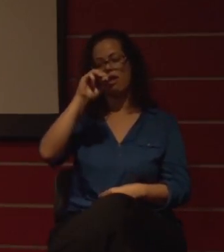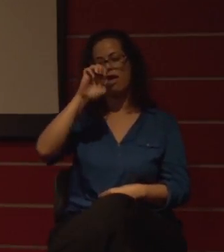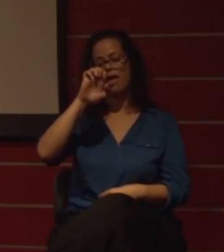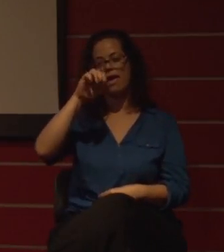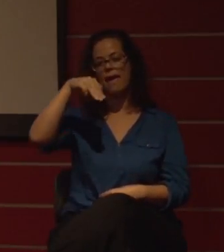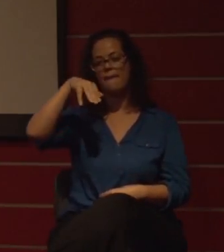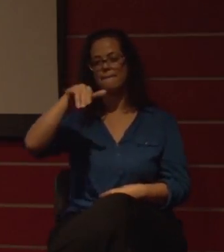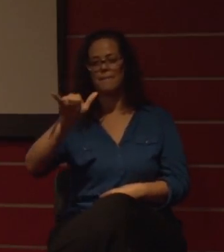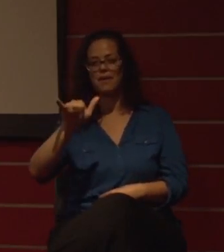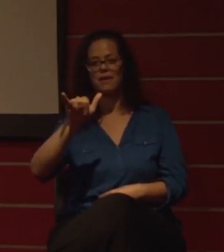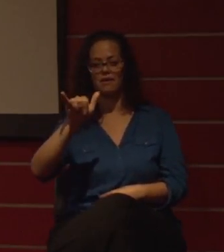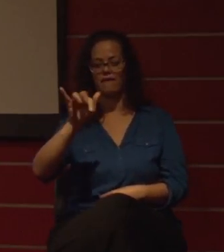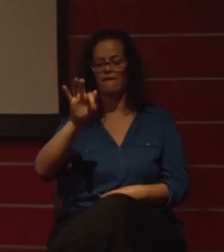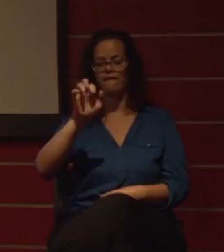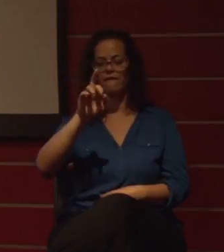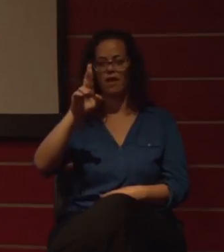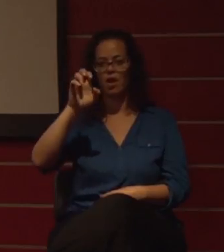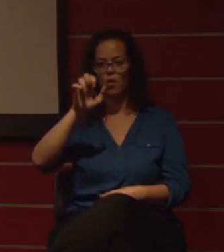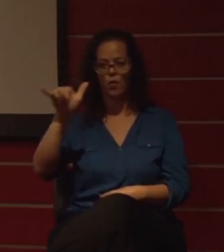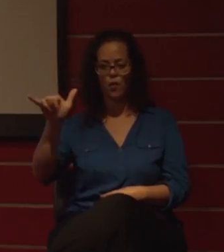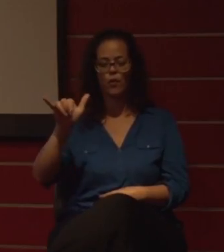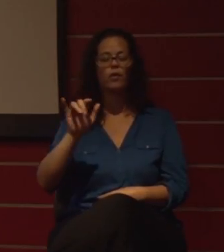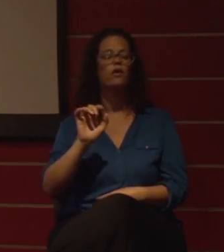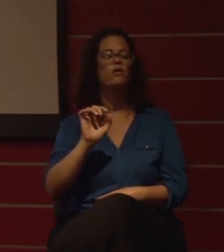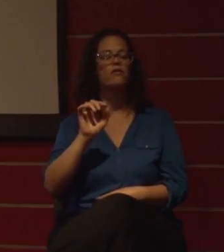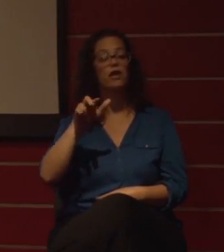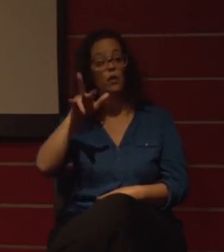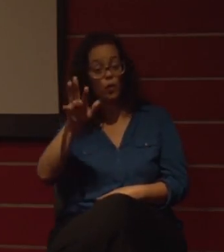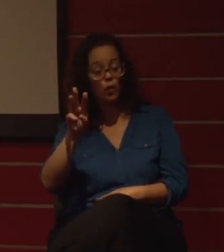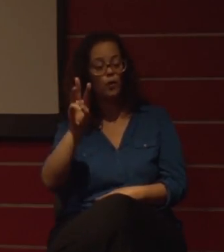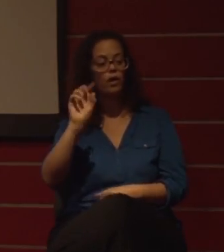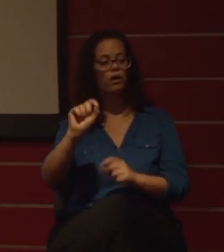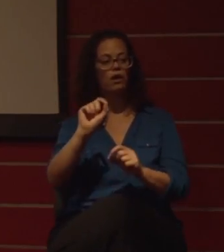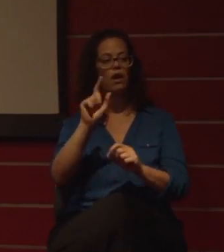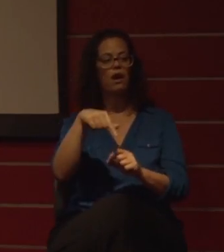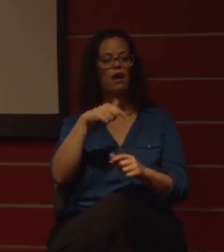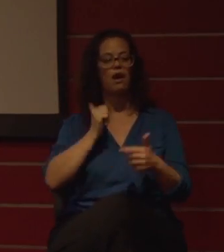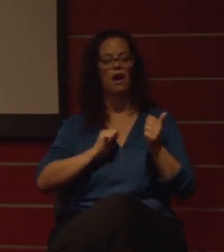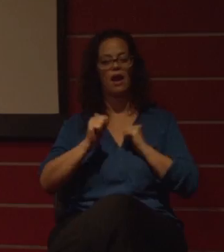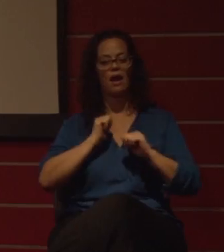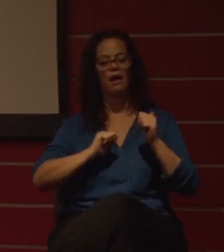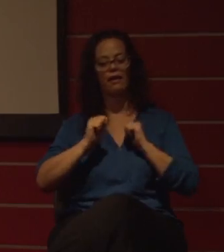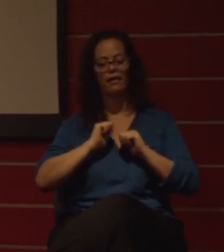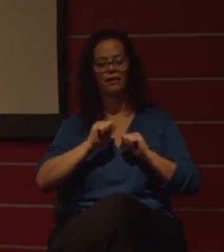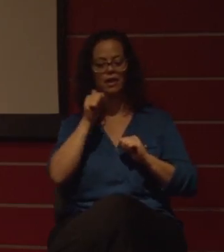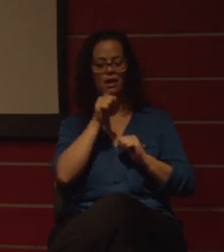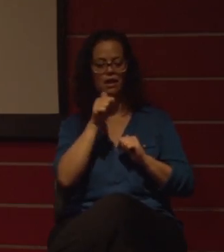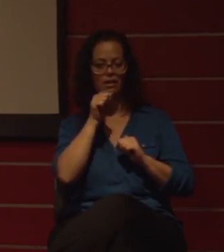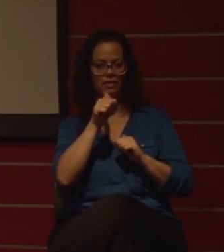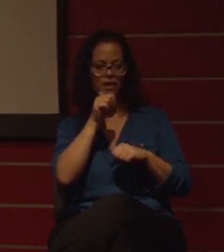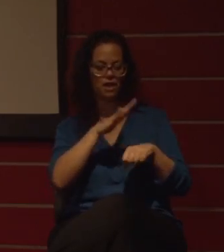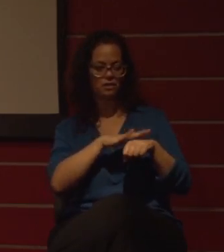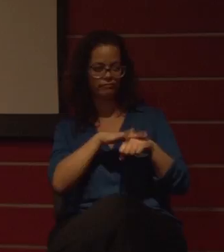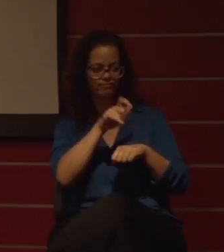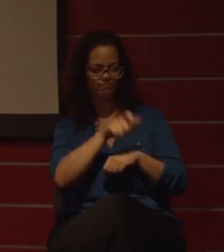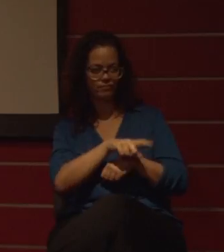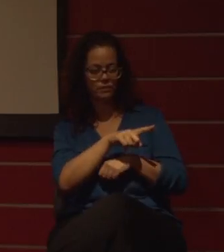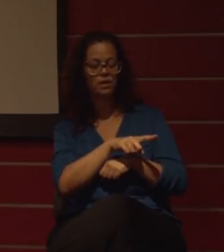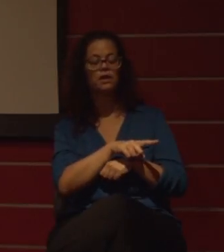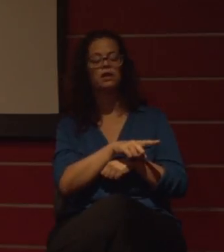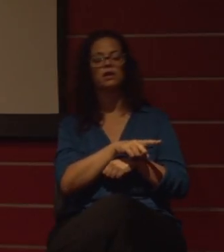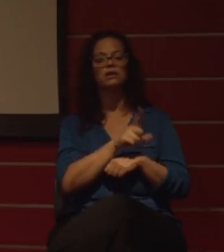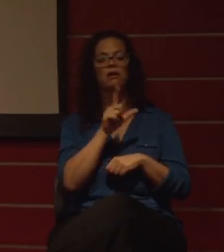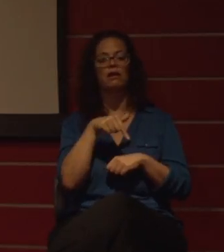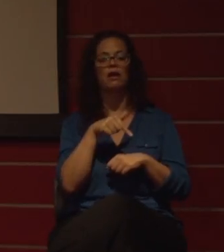que que é é é desenvolvida pela atriz Jada pinket Smith né a a